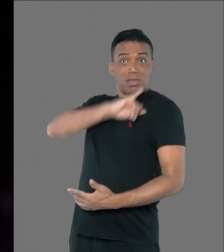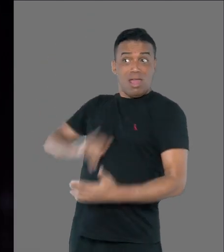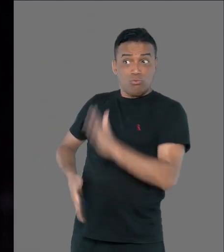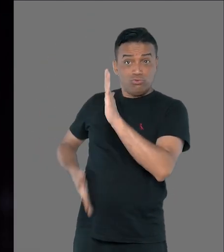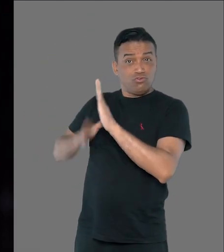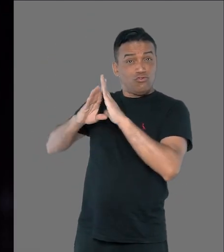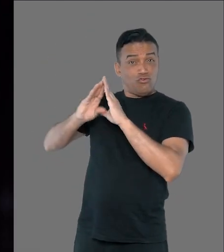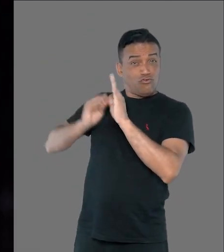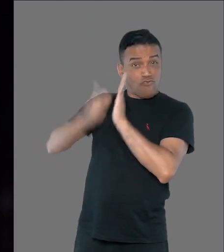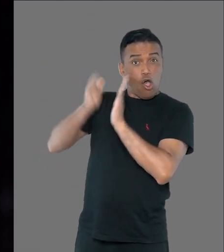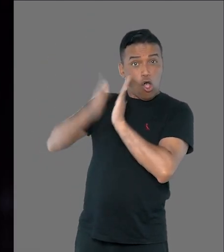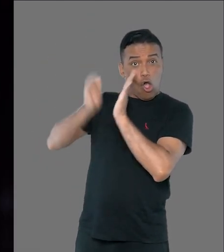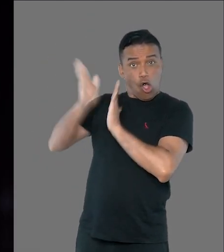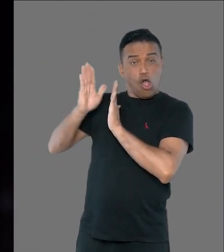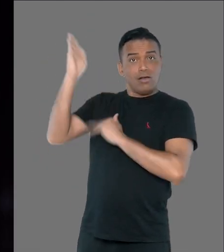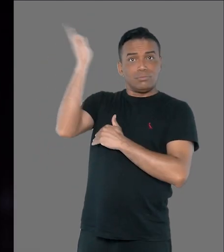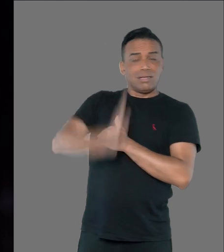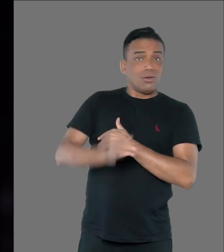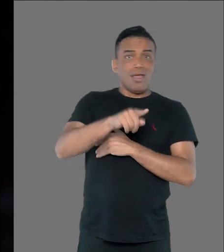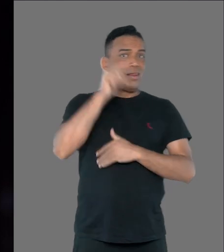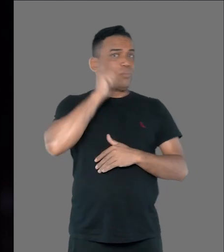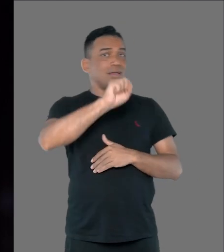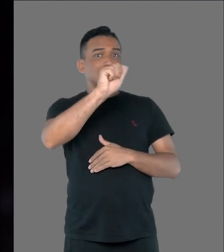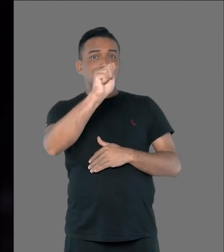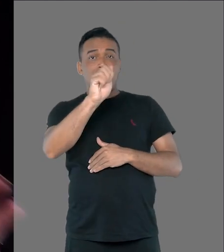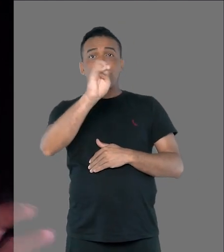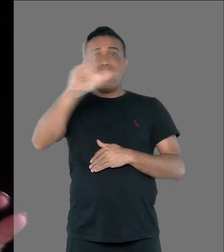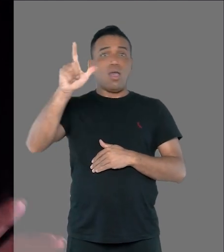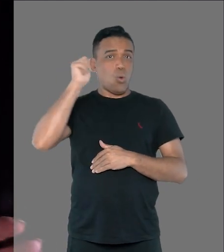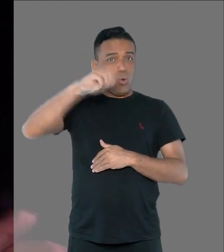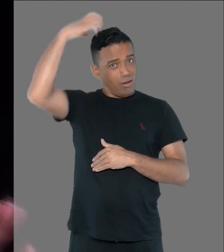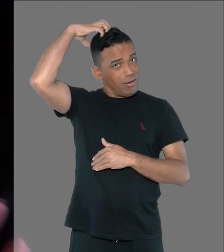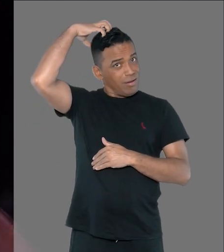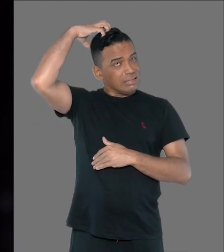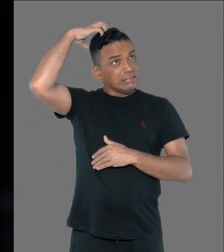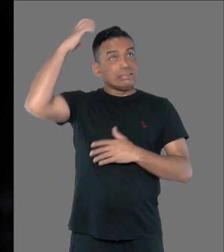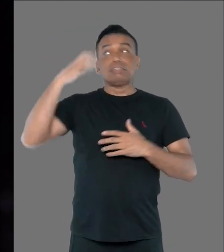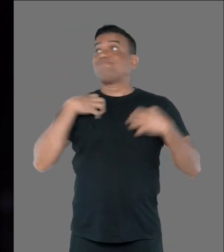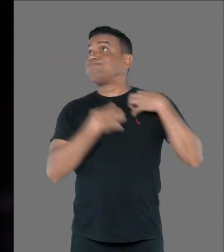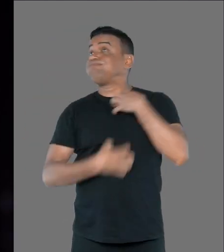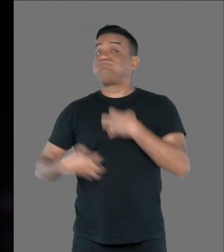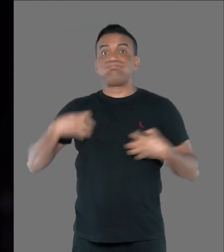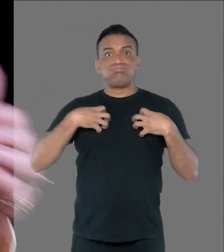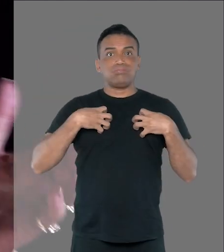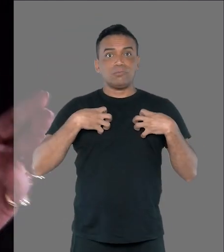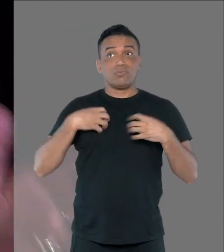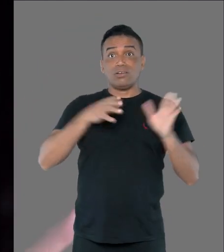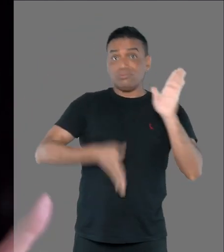ela, realmente o céu caiu na cabeça dela. Enfim, eles vão para uma Europa. O livro é interessante porque não só